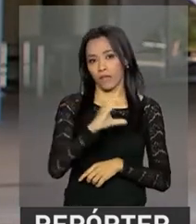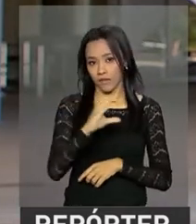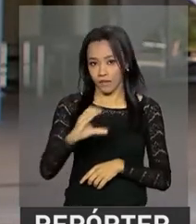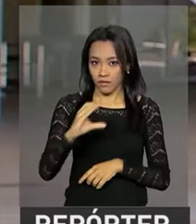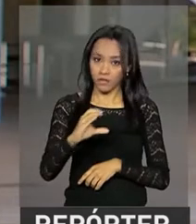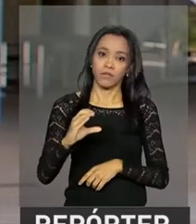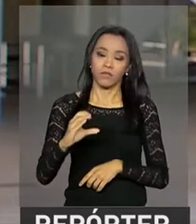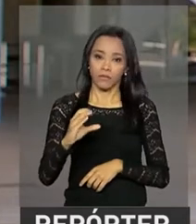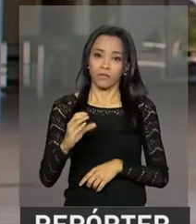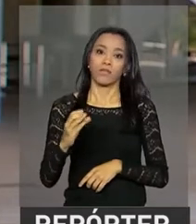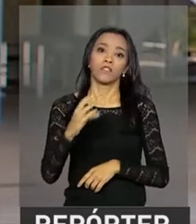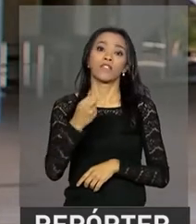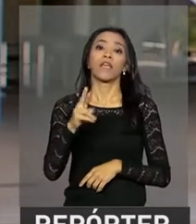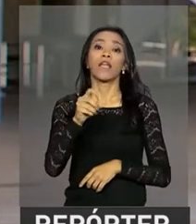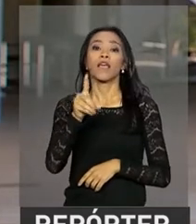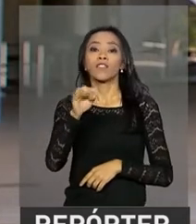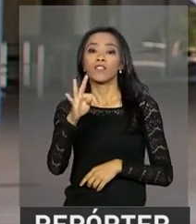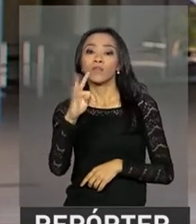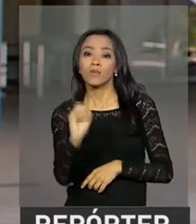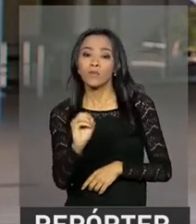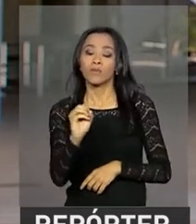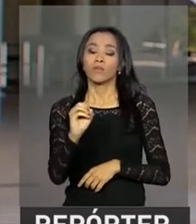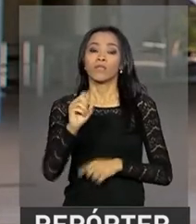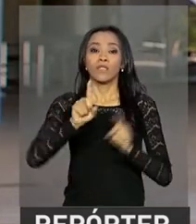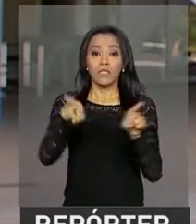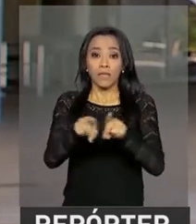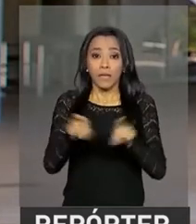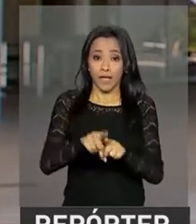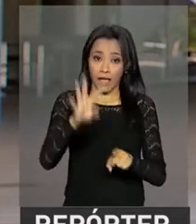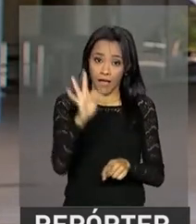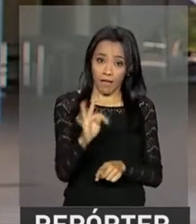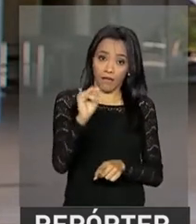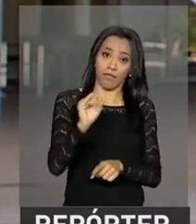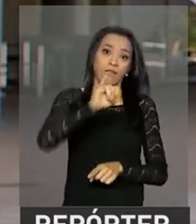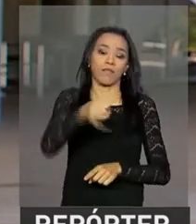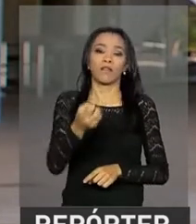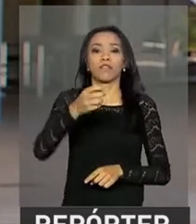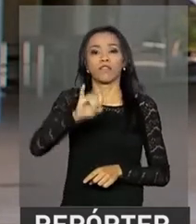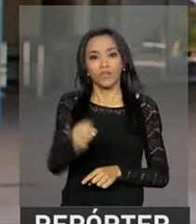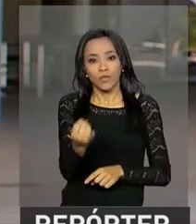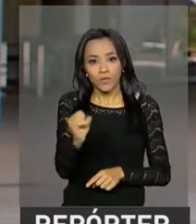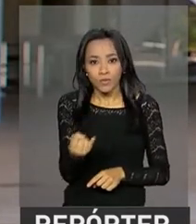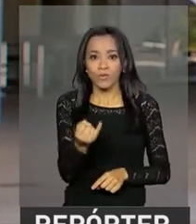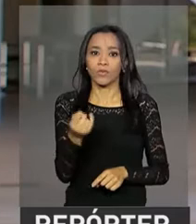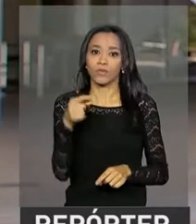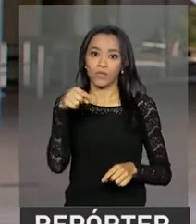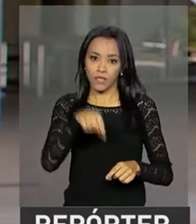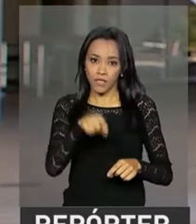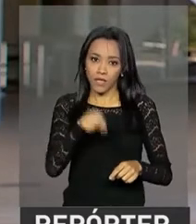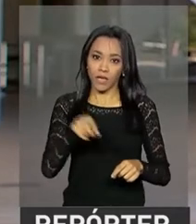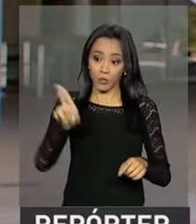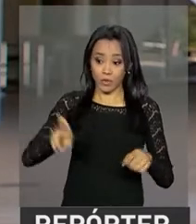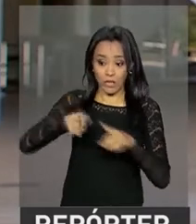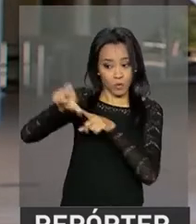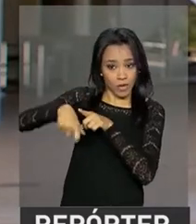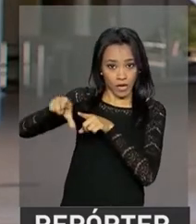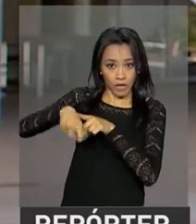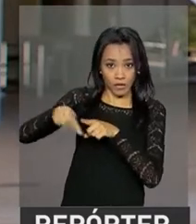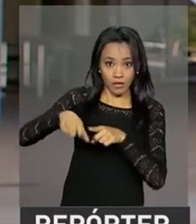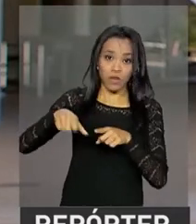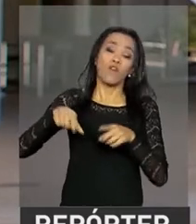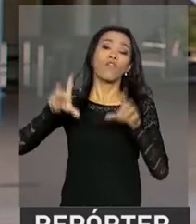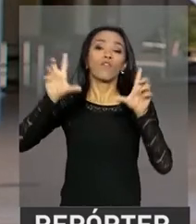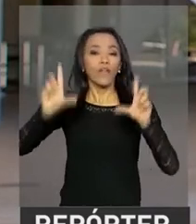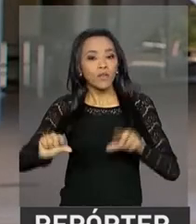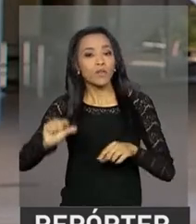no cartão de crédito, e aí nesse caso, a taxa de juros cobrada no consignado por meio do cartão de crédito, ela caiu, também foi